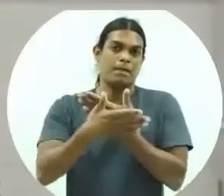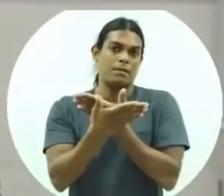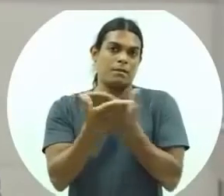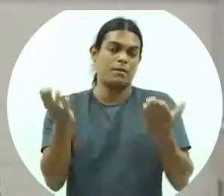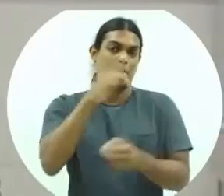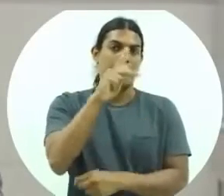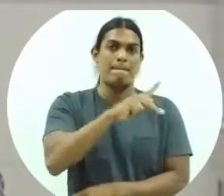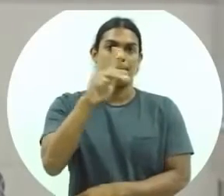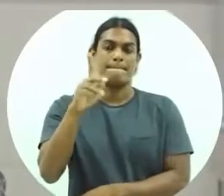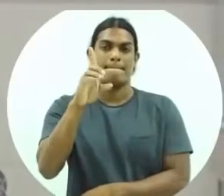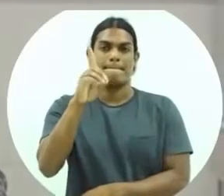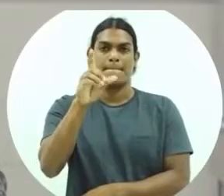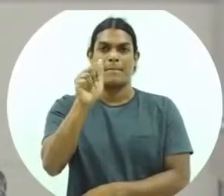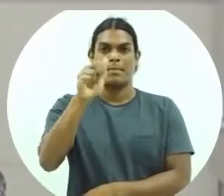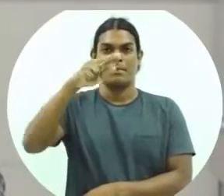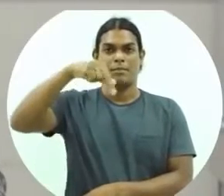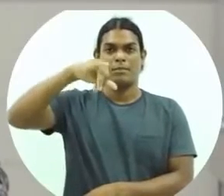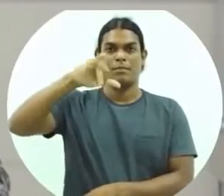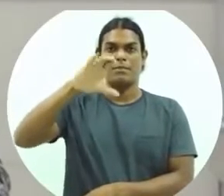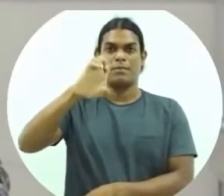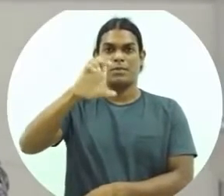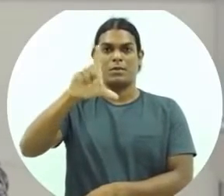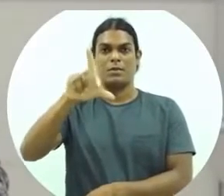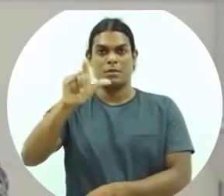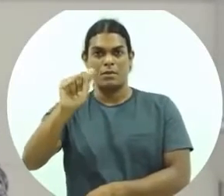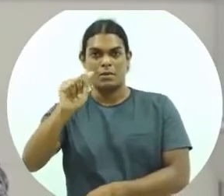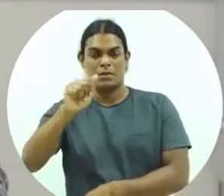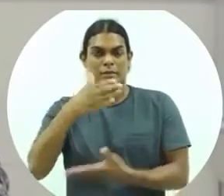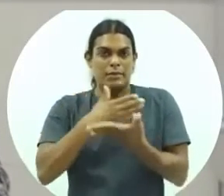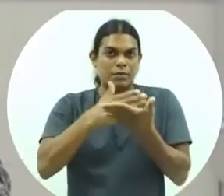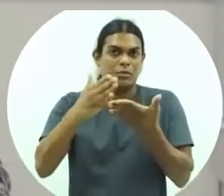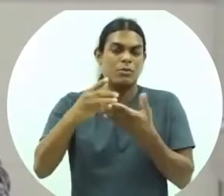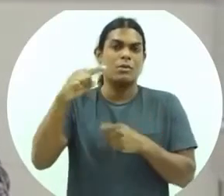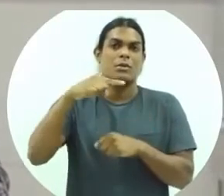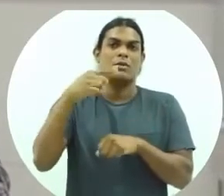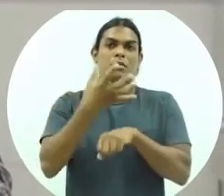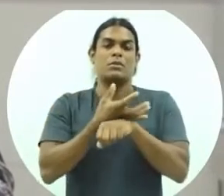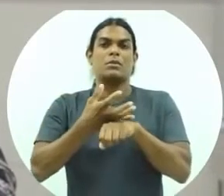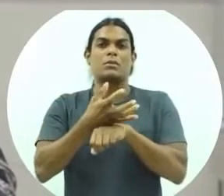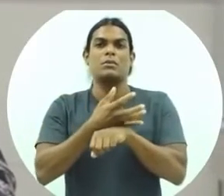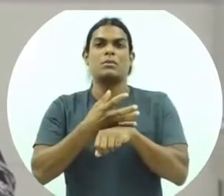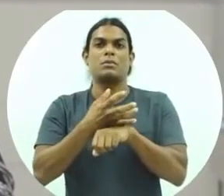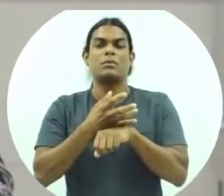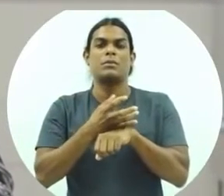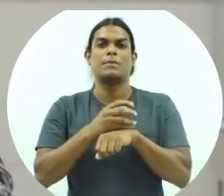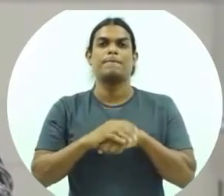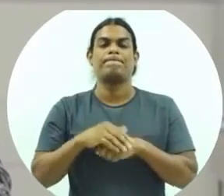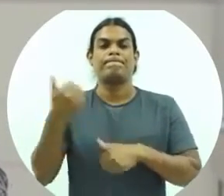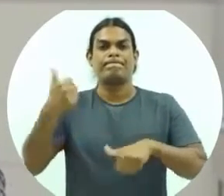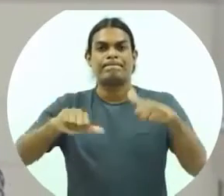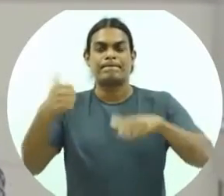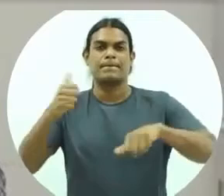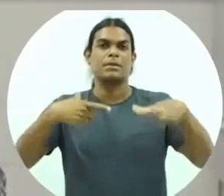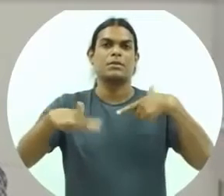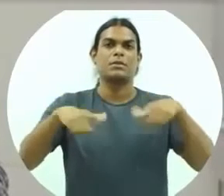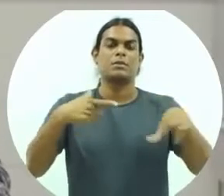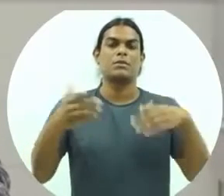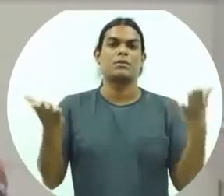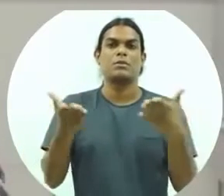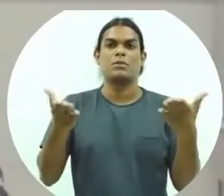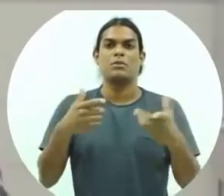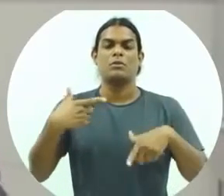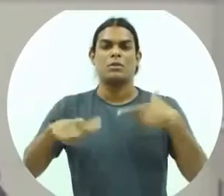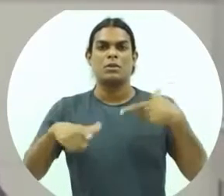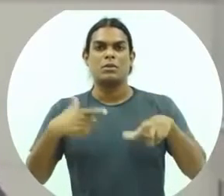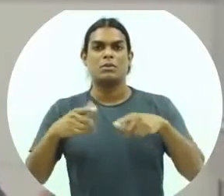Olá pessoal, eu sou a professora Daniela Coelho. Vamos dar início a uma disciplina chamada Avaliação de Desempenho. Hoje nós